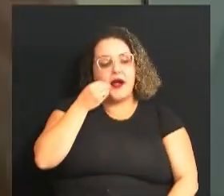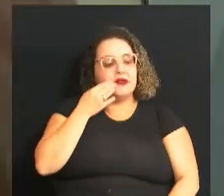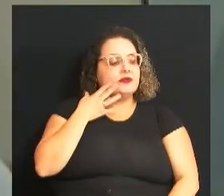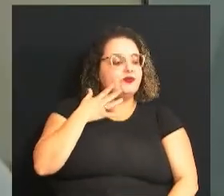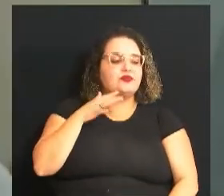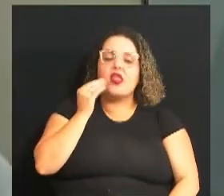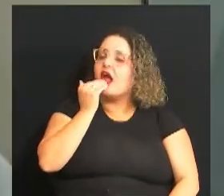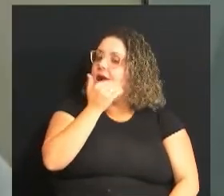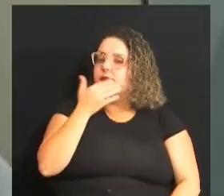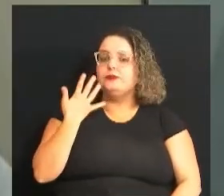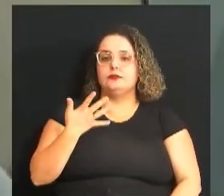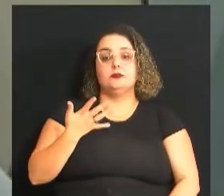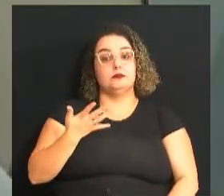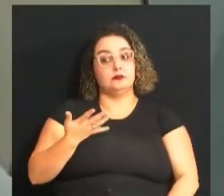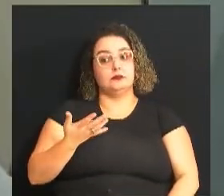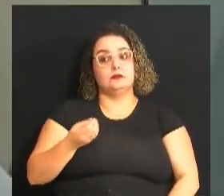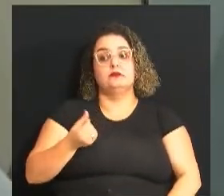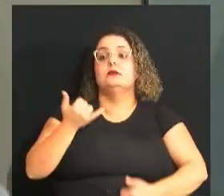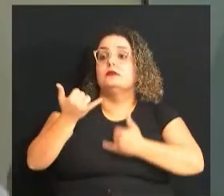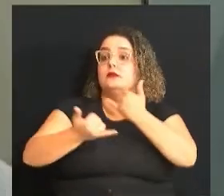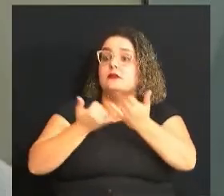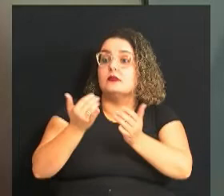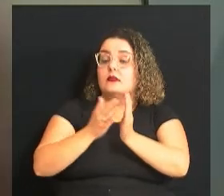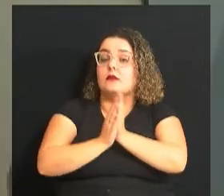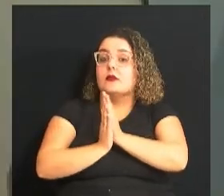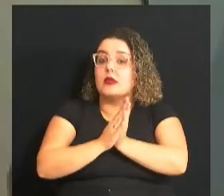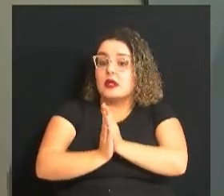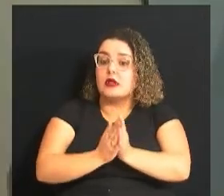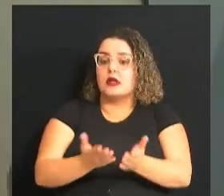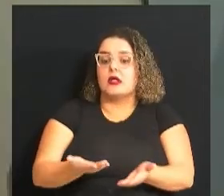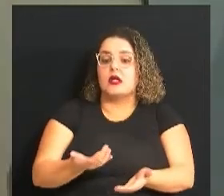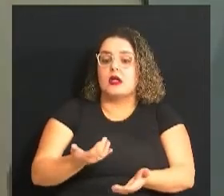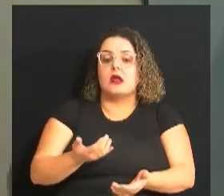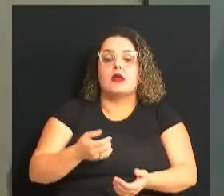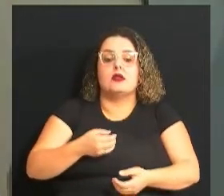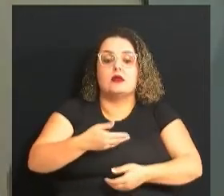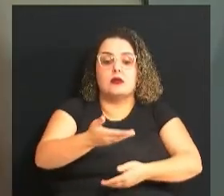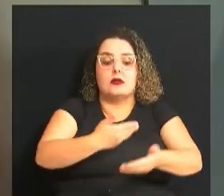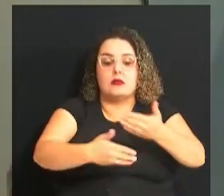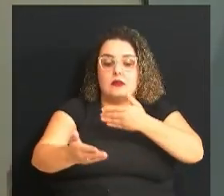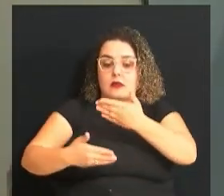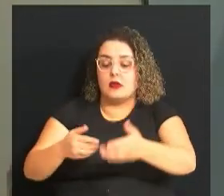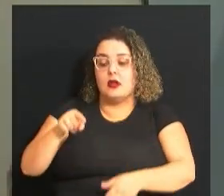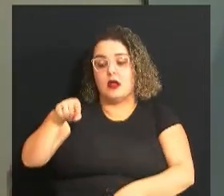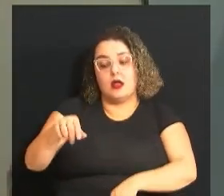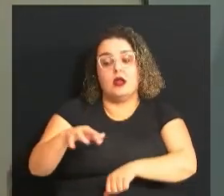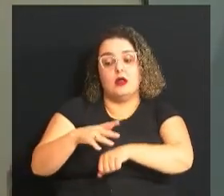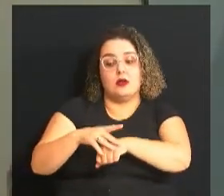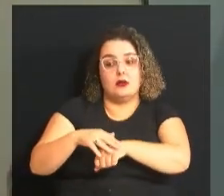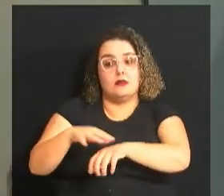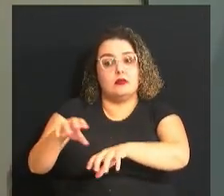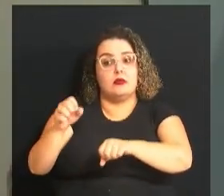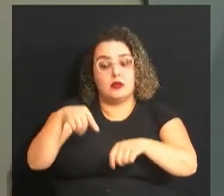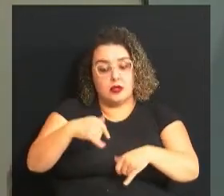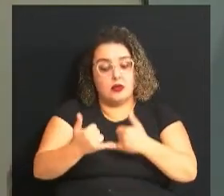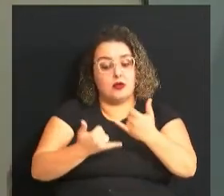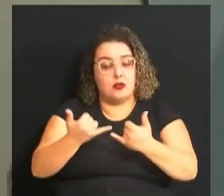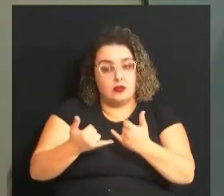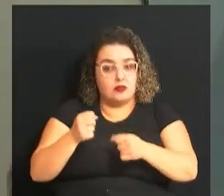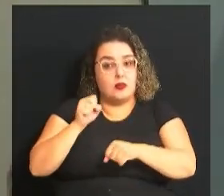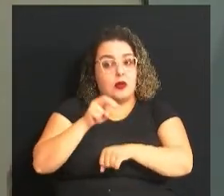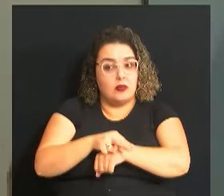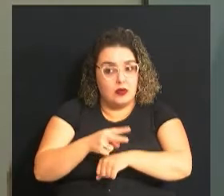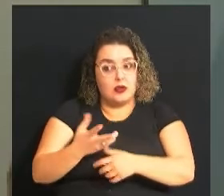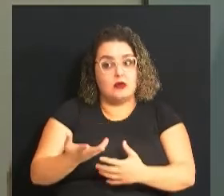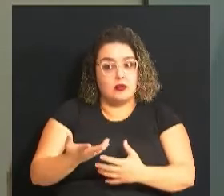compartilhar brinquedos, porque pega uma criança adoentada e acaba transferindo no brinquedo o vírus na